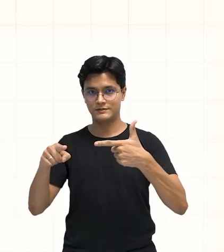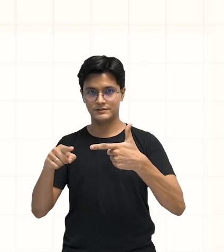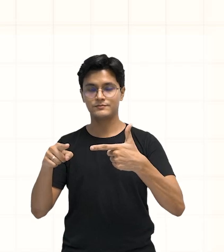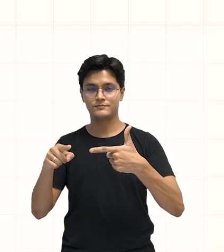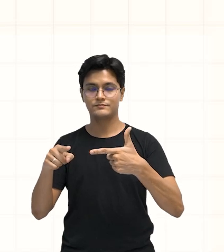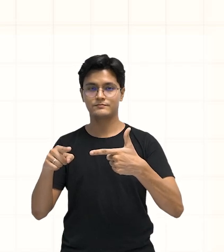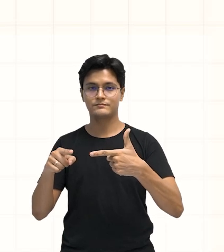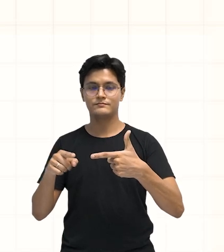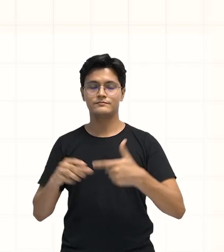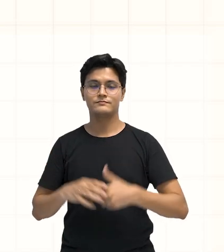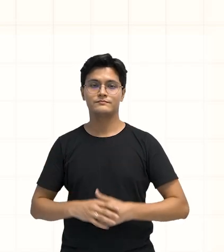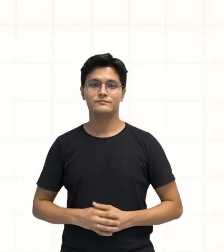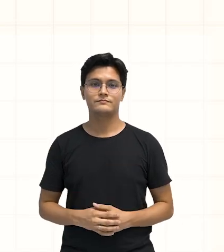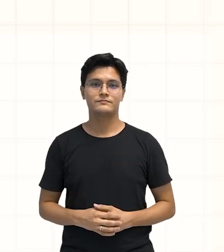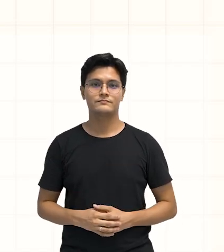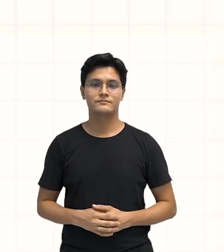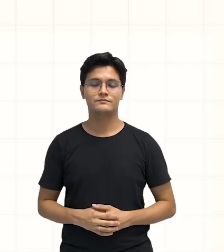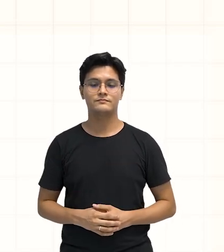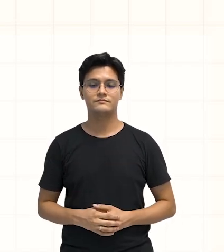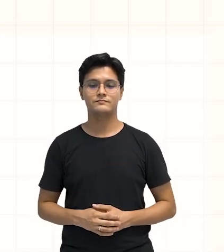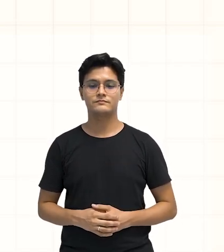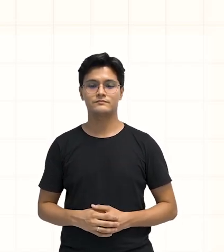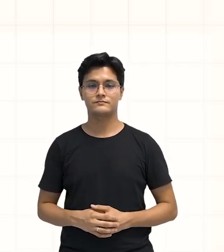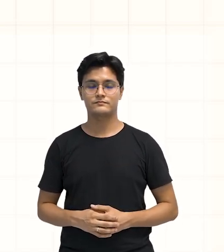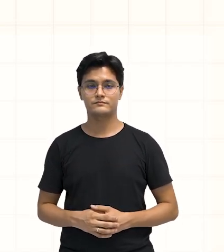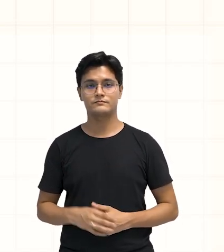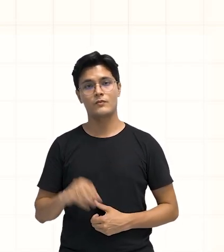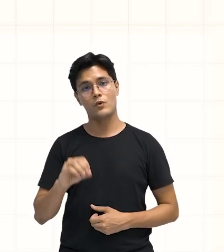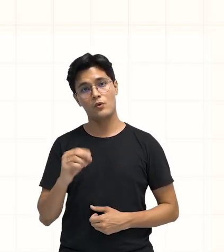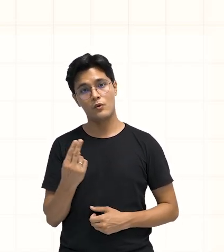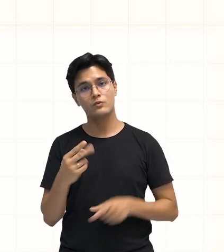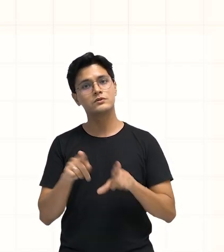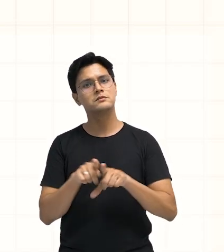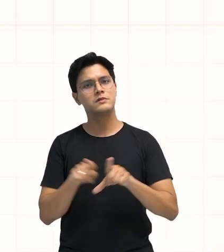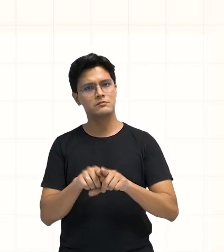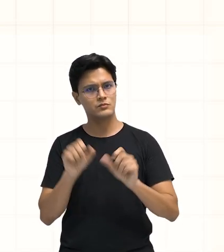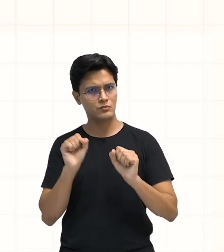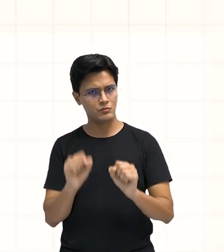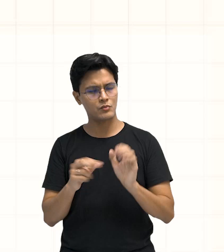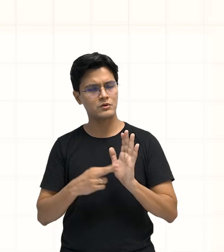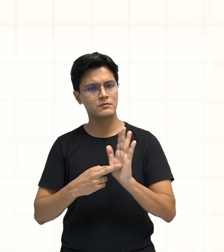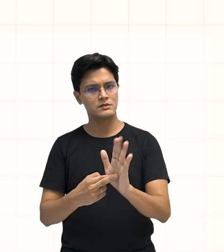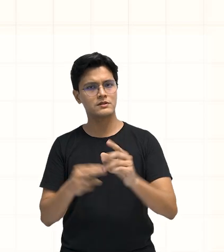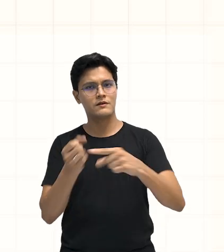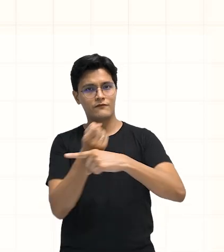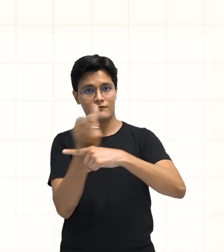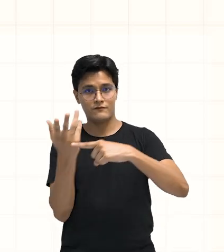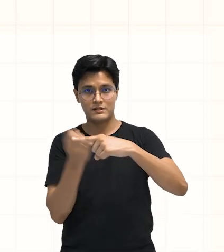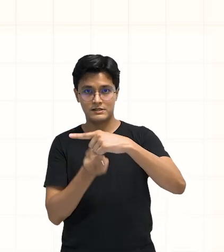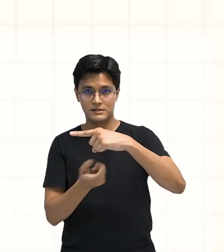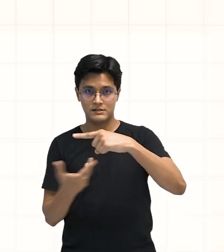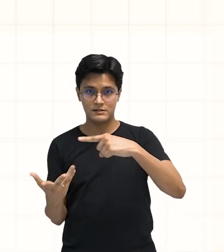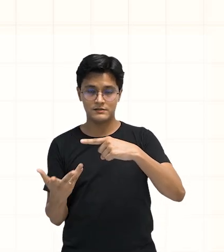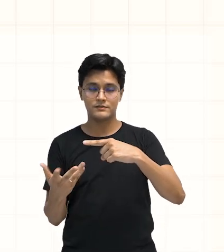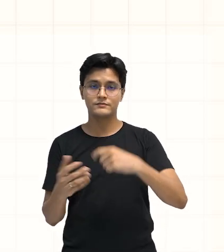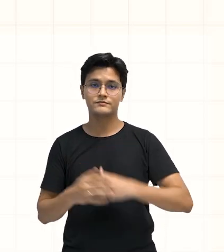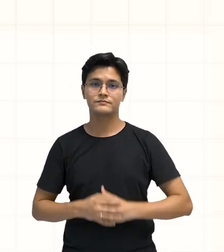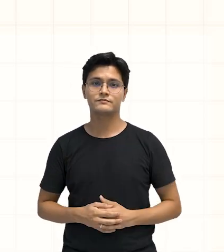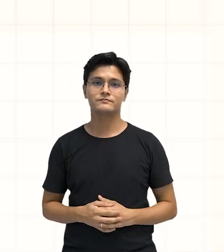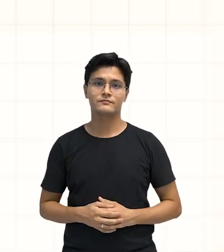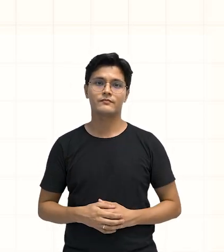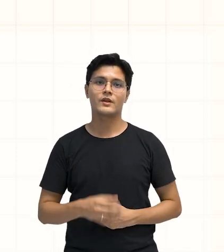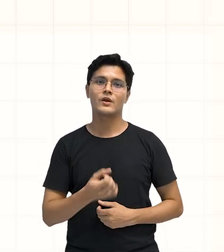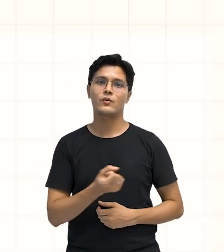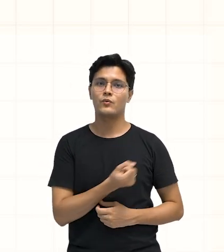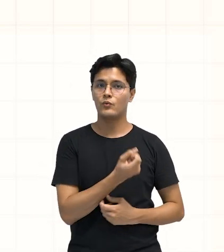pessoal? Razão é a mesma coisa que divisão, ou ainda uma fração. A razão, pela razão entre o número